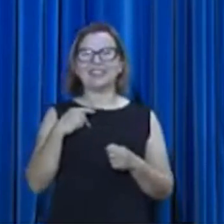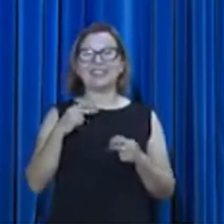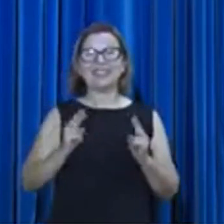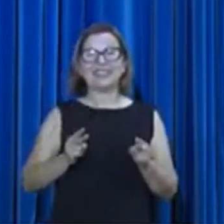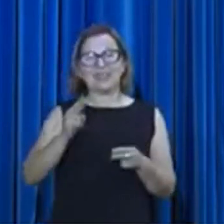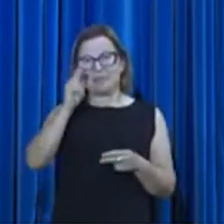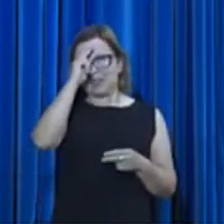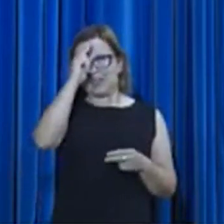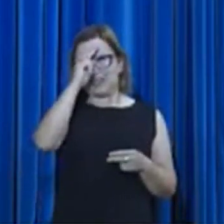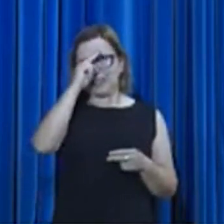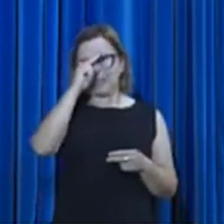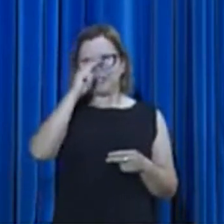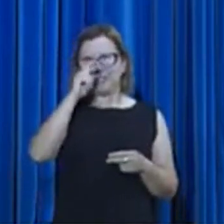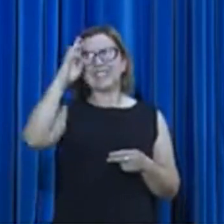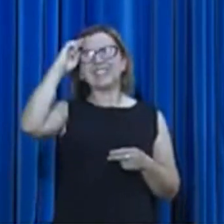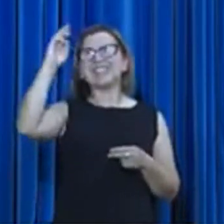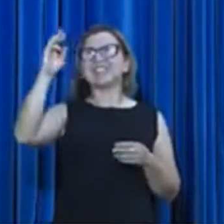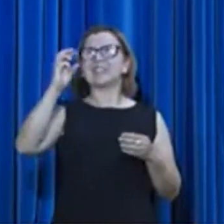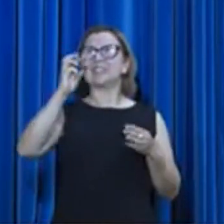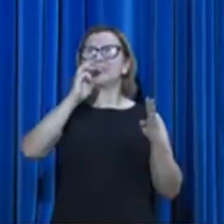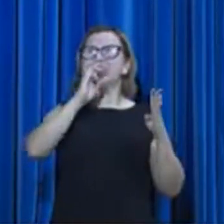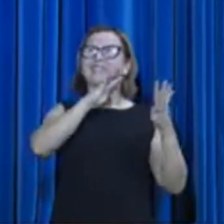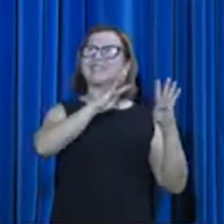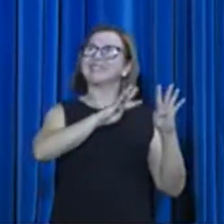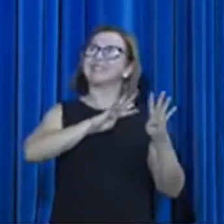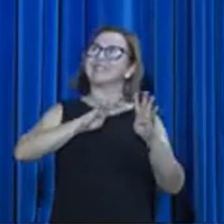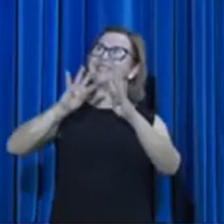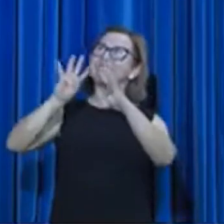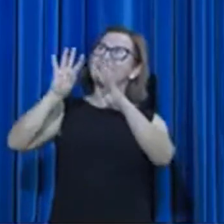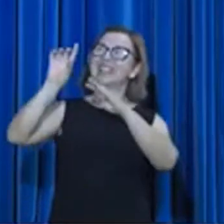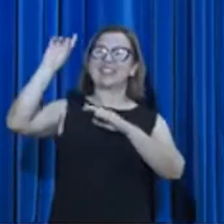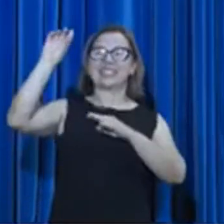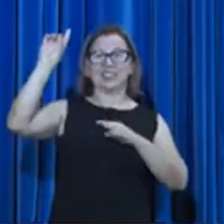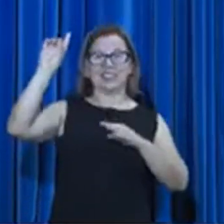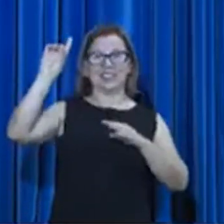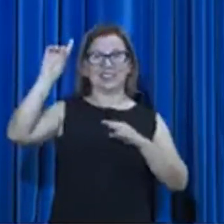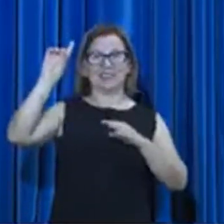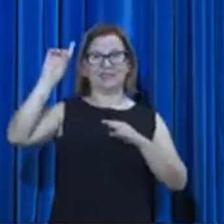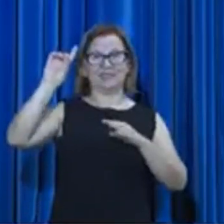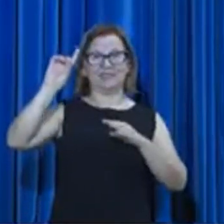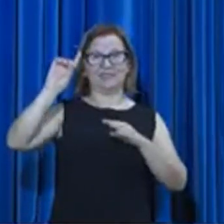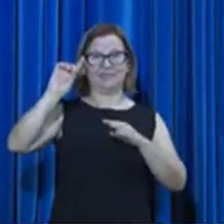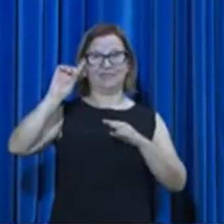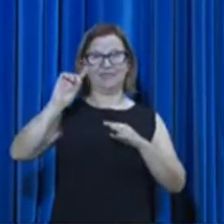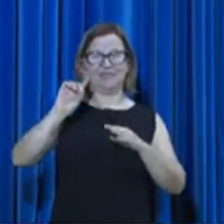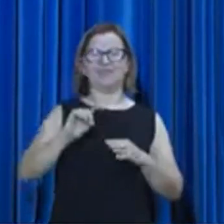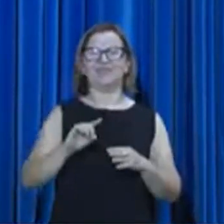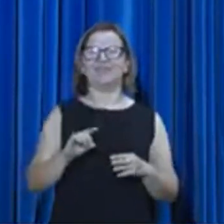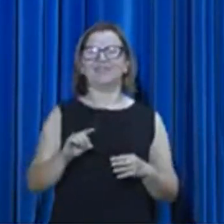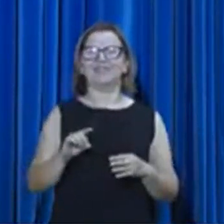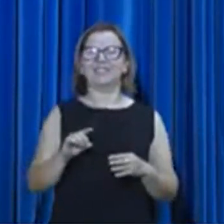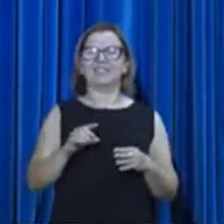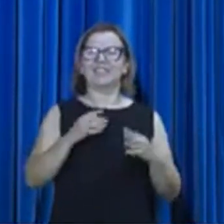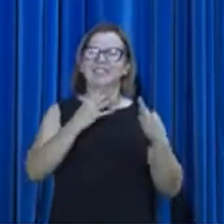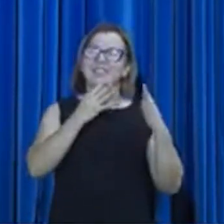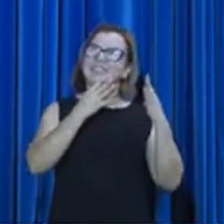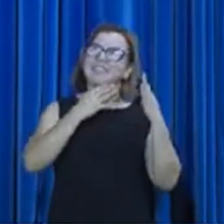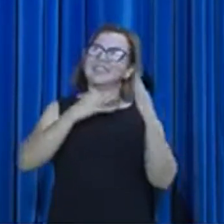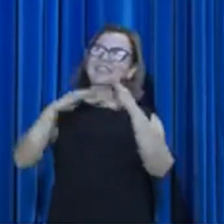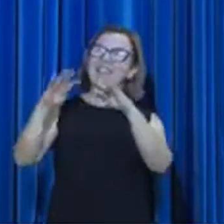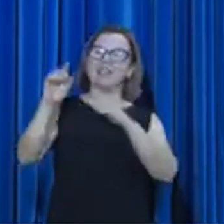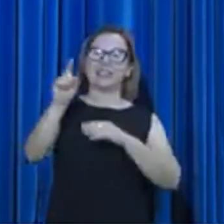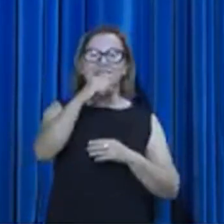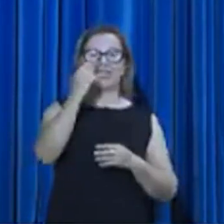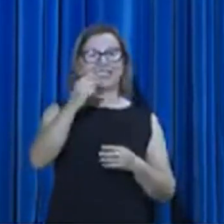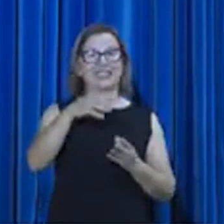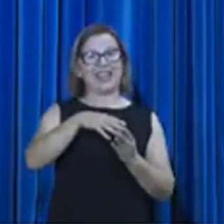Senhor. Atrai a nossa visão, atrai a nossa alma, atrai a nossa maneira de pensar para o Senhor.